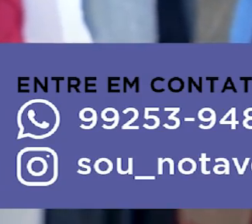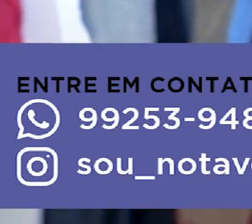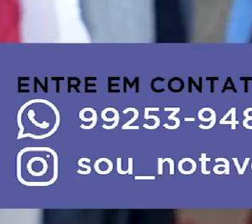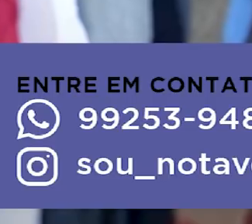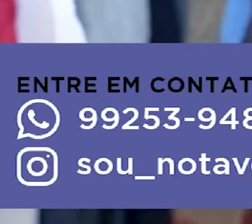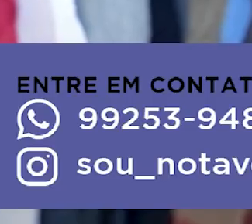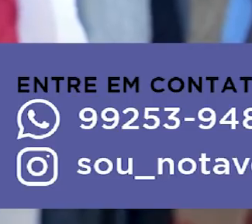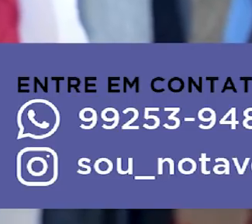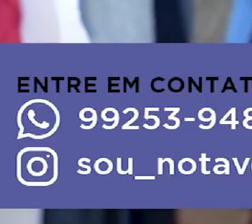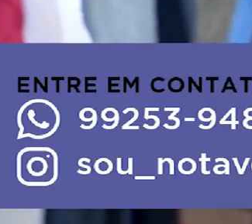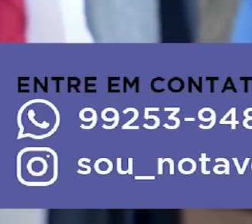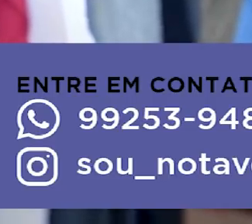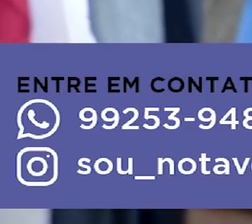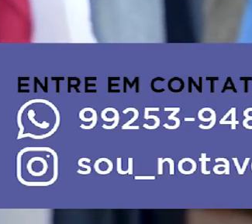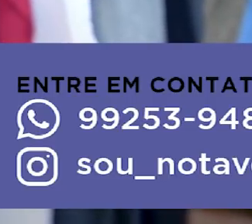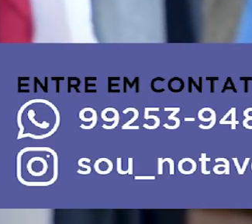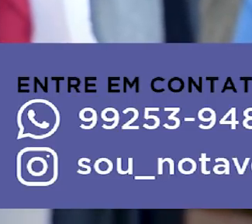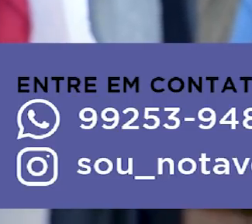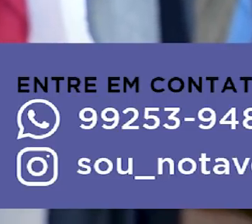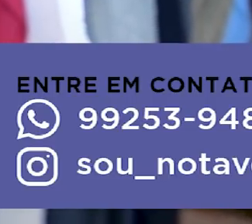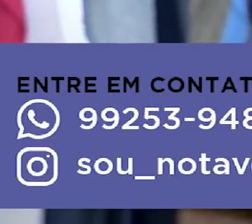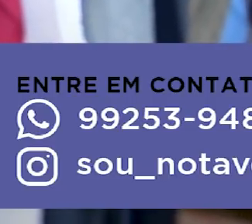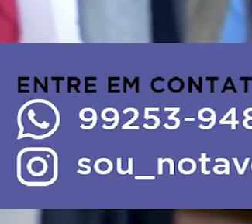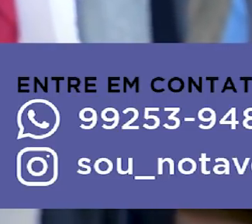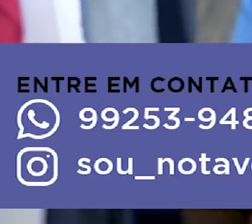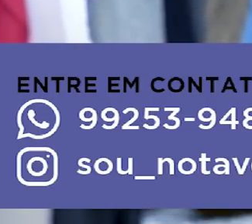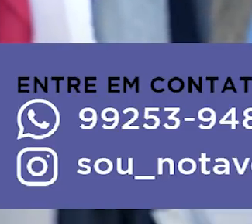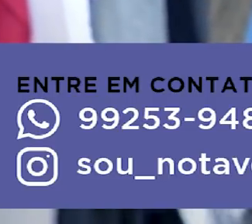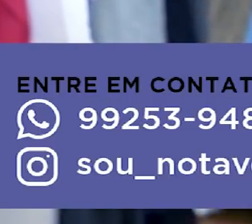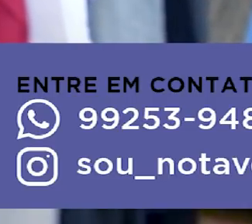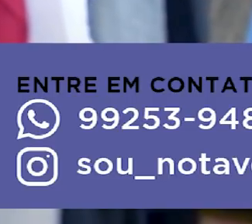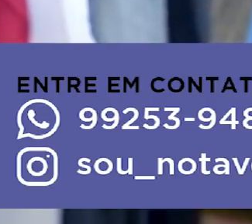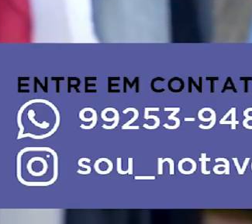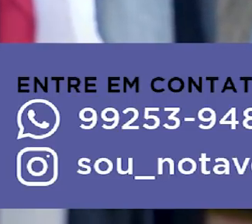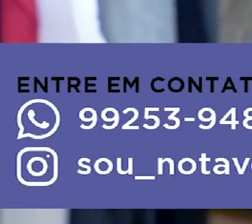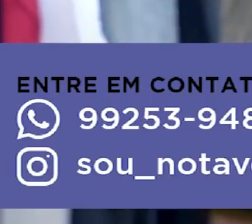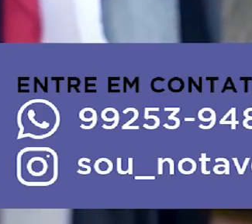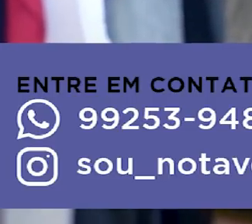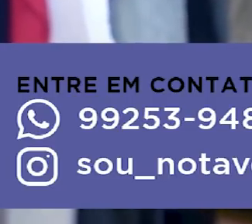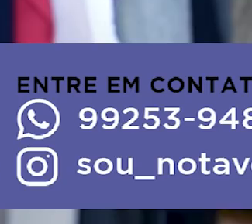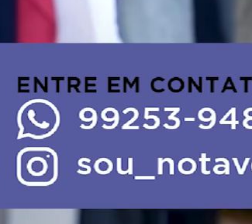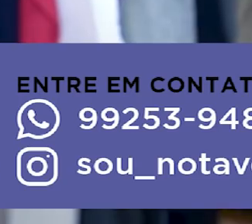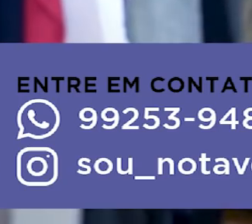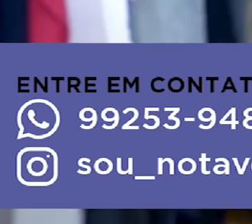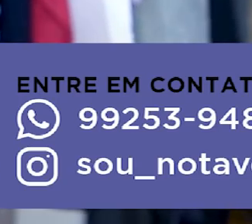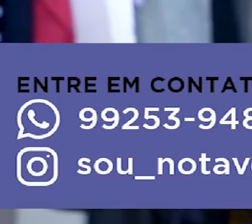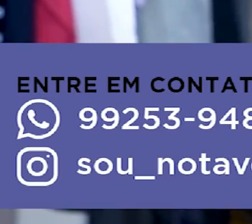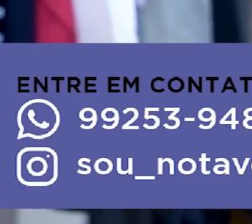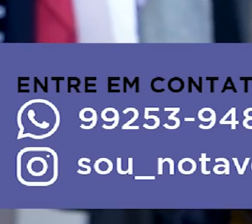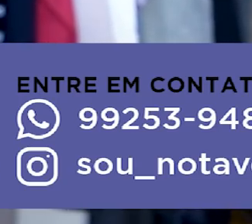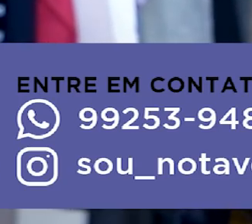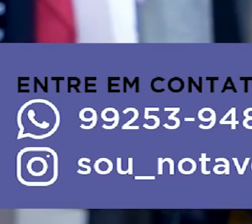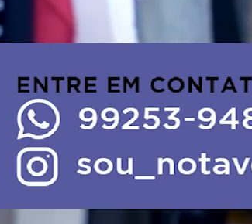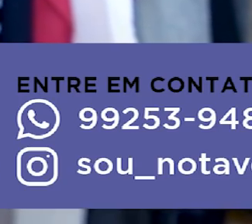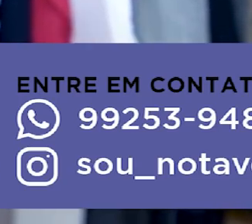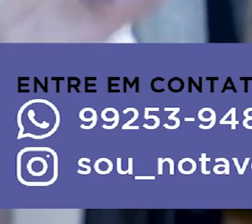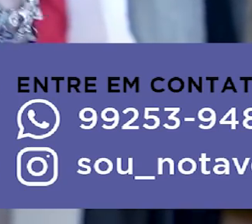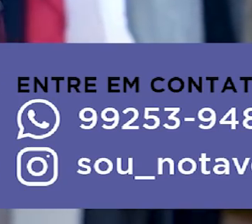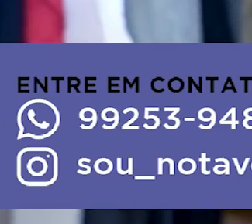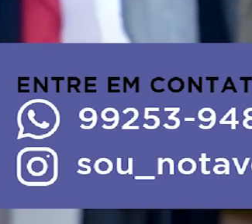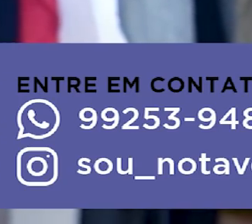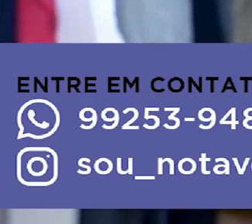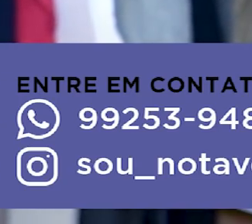continuar contribuindo esse mês estamos trabalhando para adquirirmos muitas festas que sejam doadas e possam suprir necessidade dessas